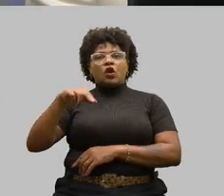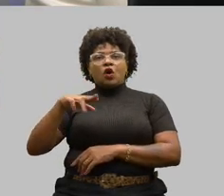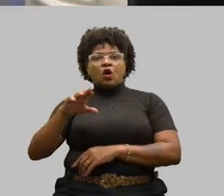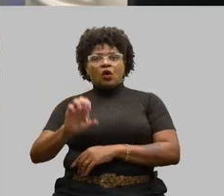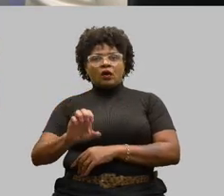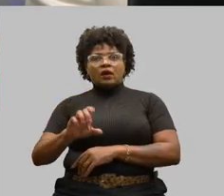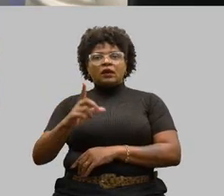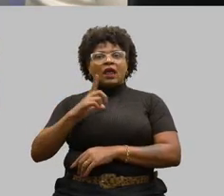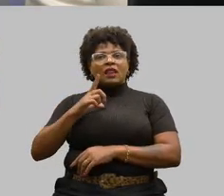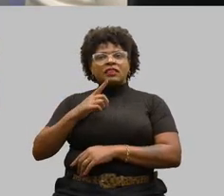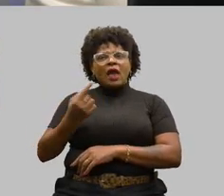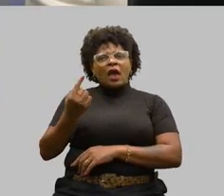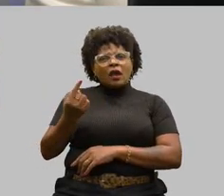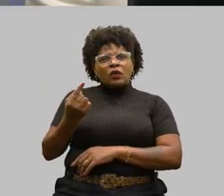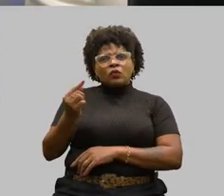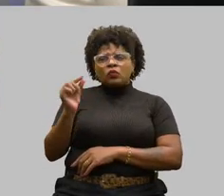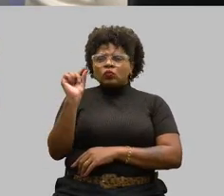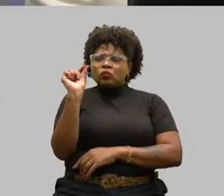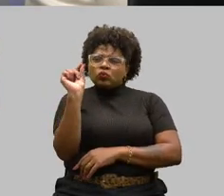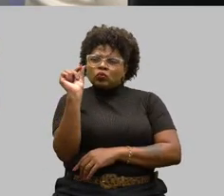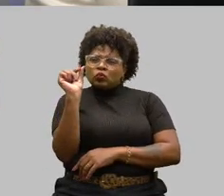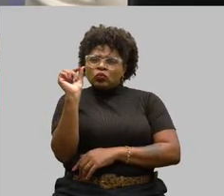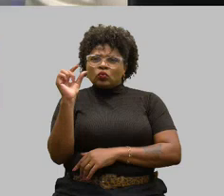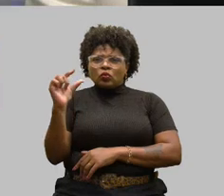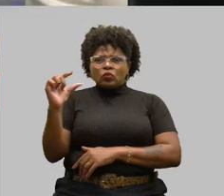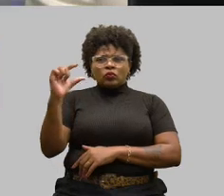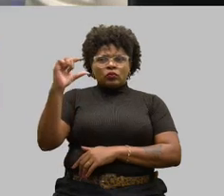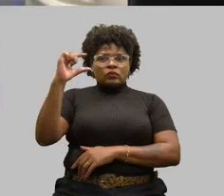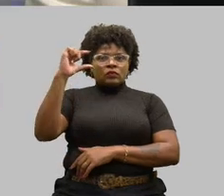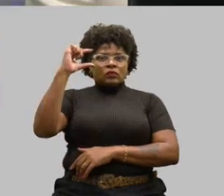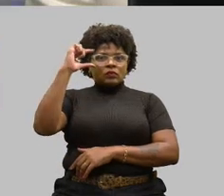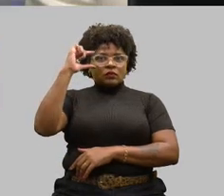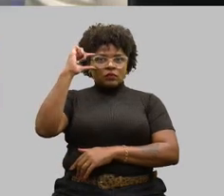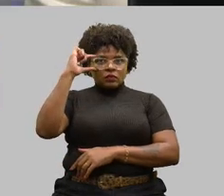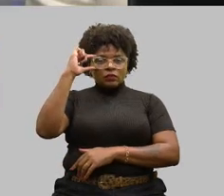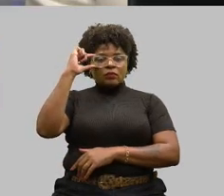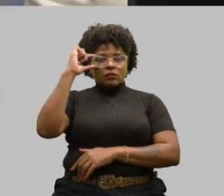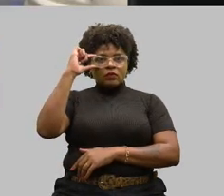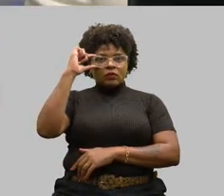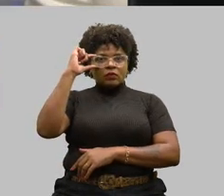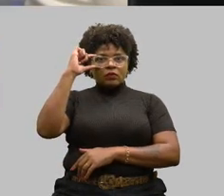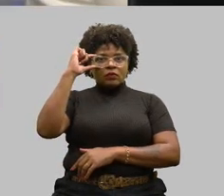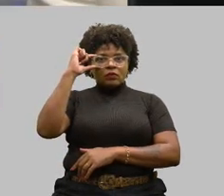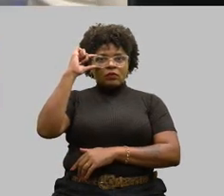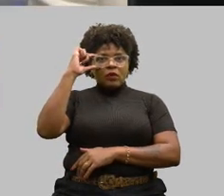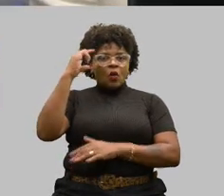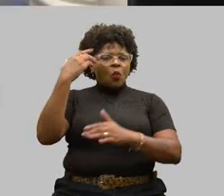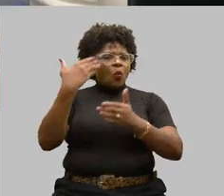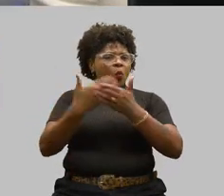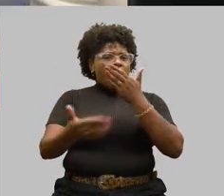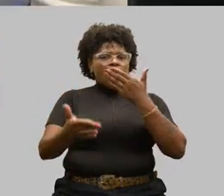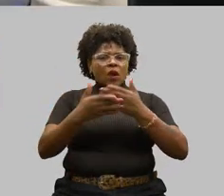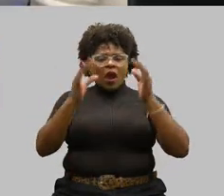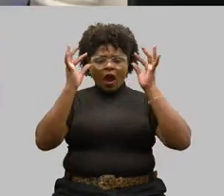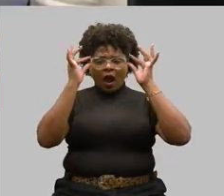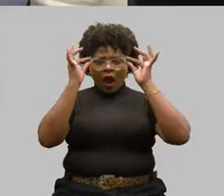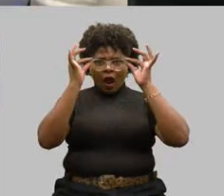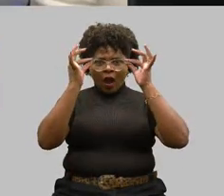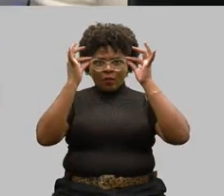dispositivo ótico se conecta qualquer armação de óculos com